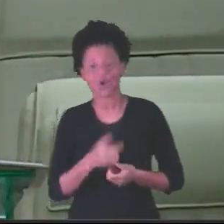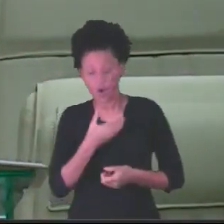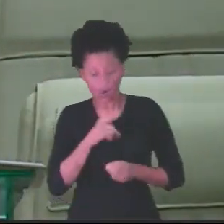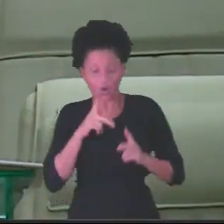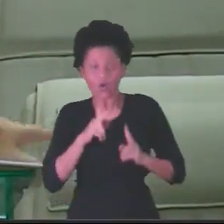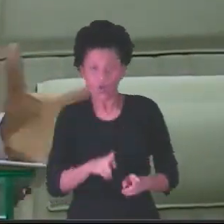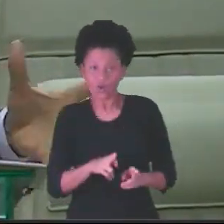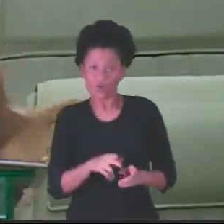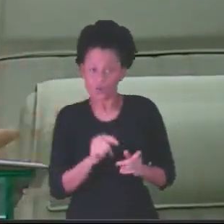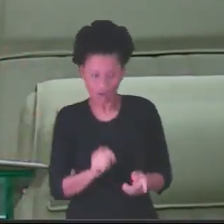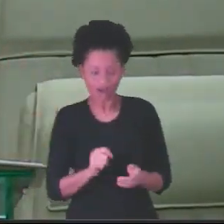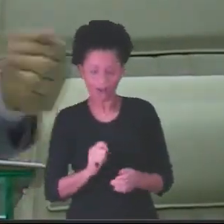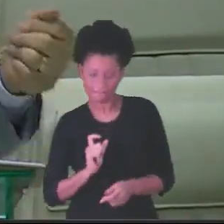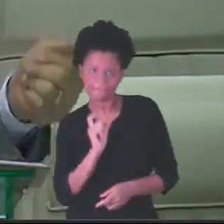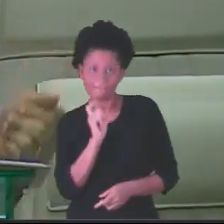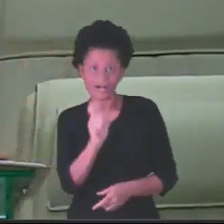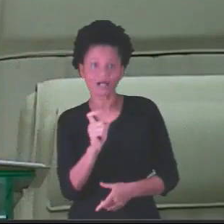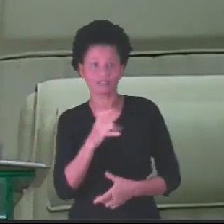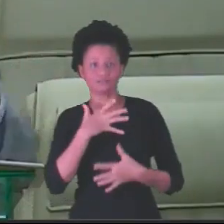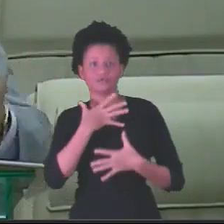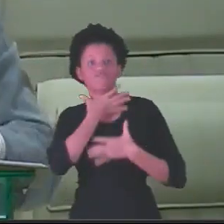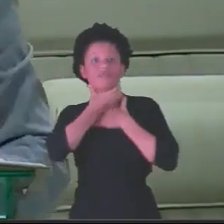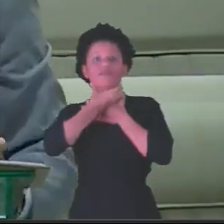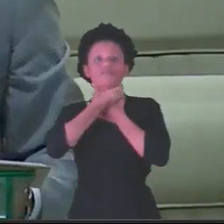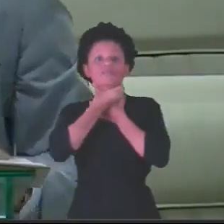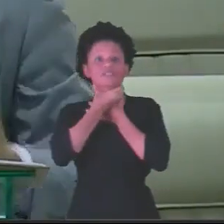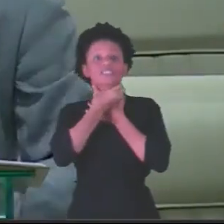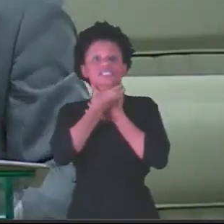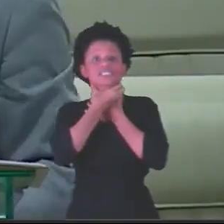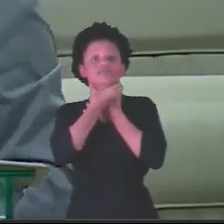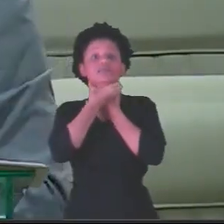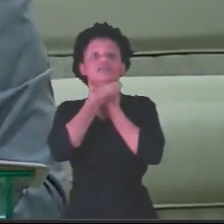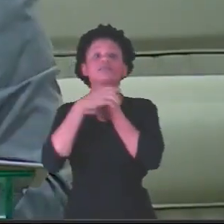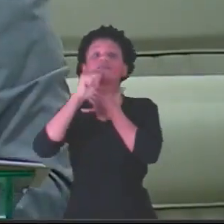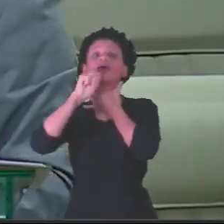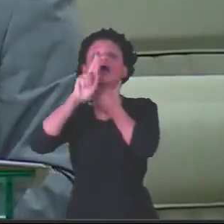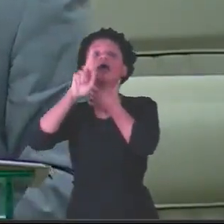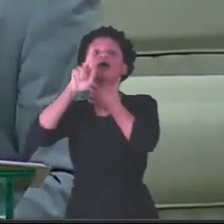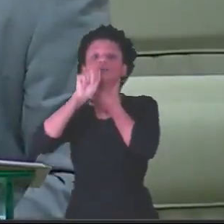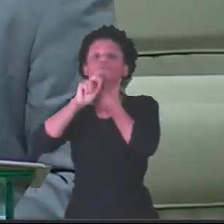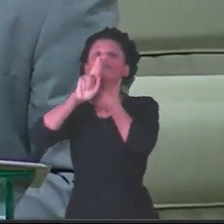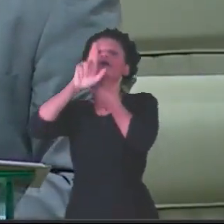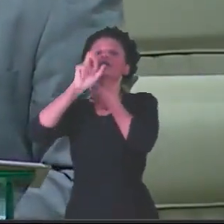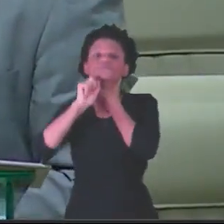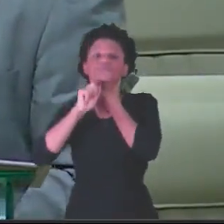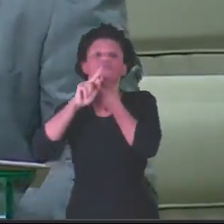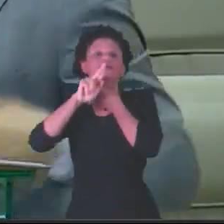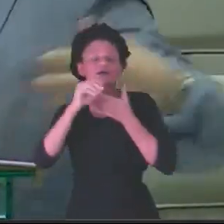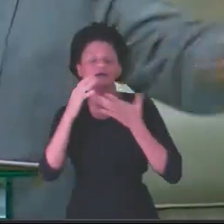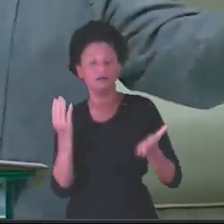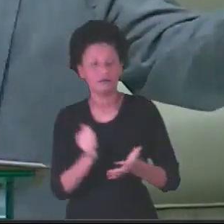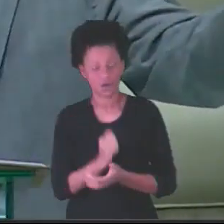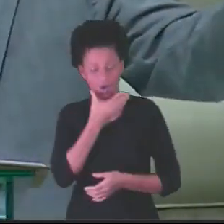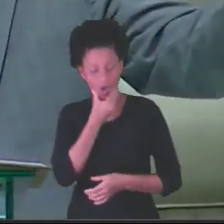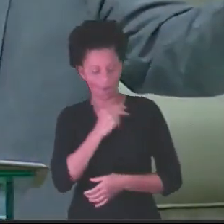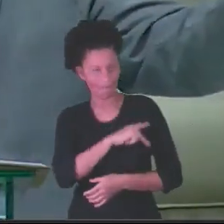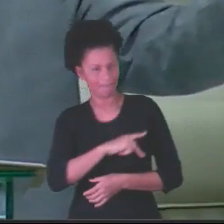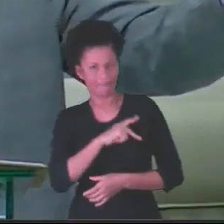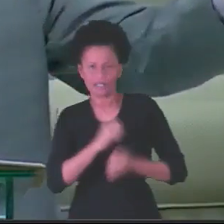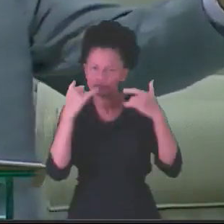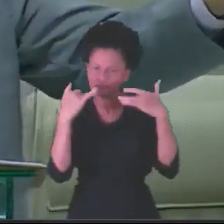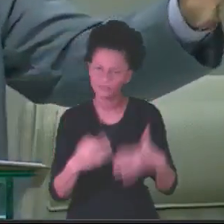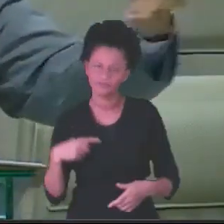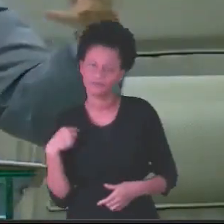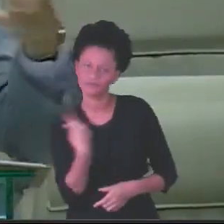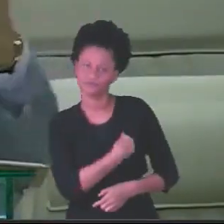que paulo usa aqui essa palavra sufocamento aperto estrangulamento o povo tá dizendo que a nossa